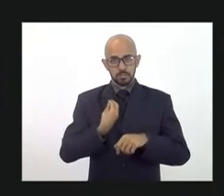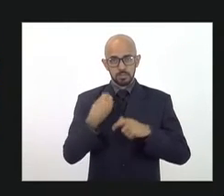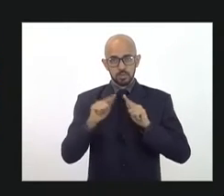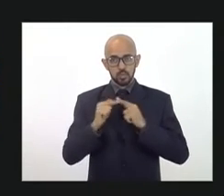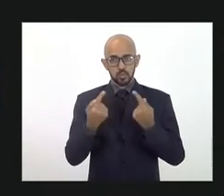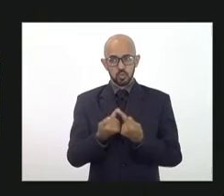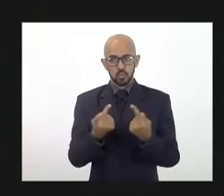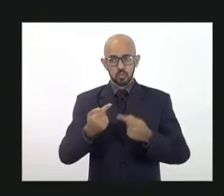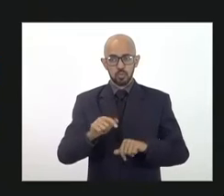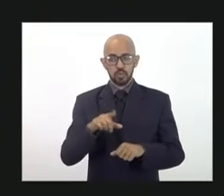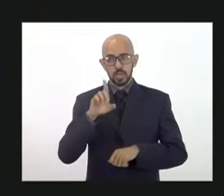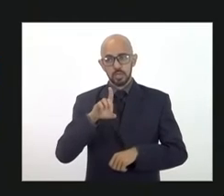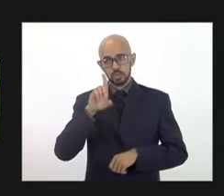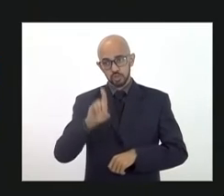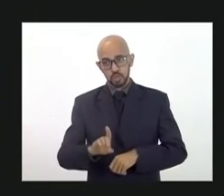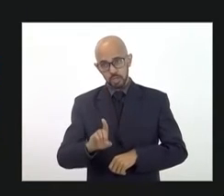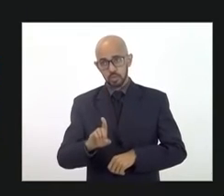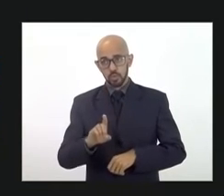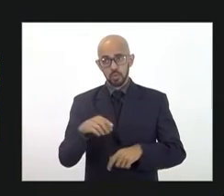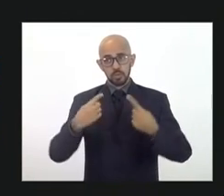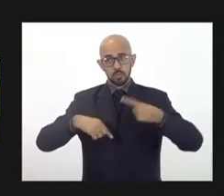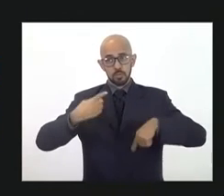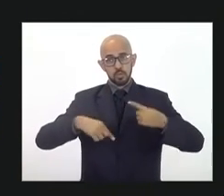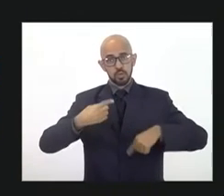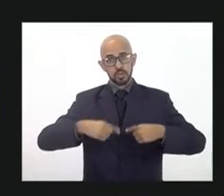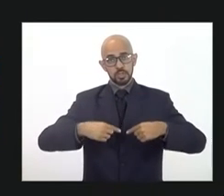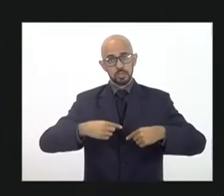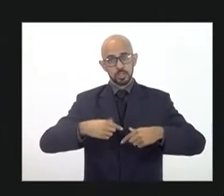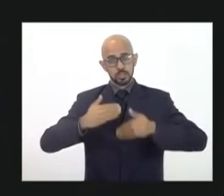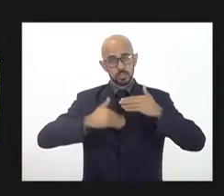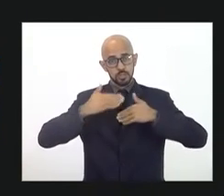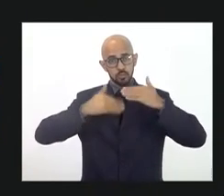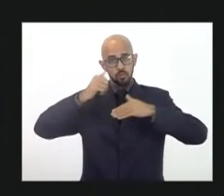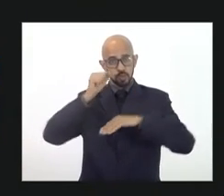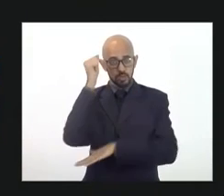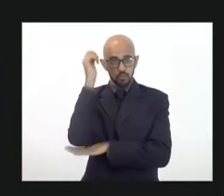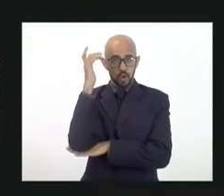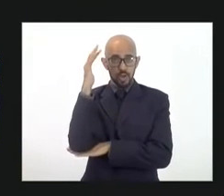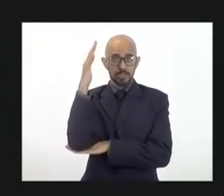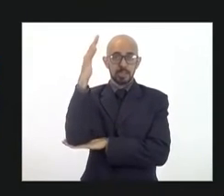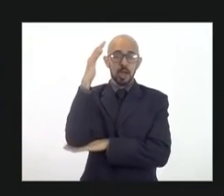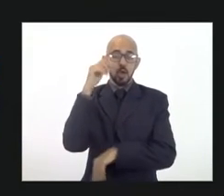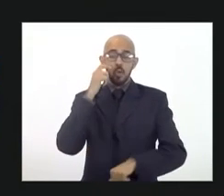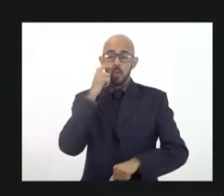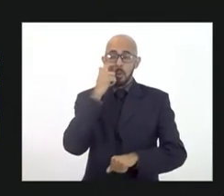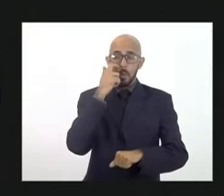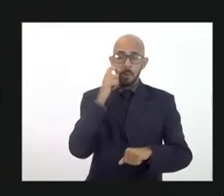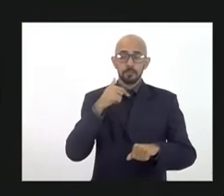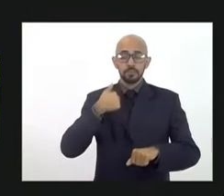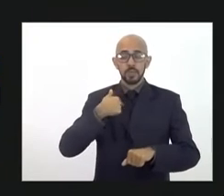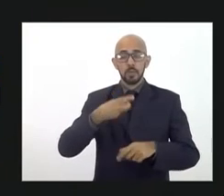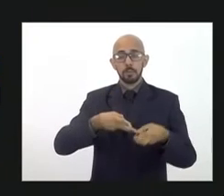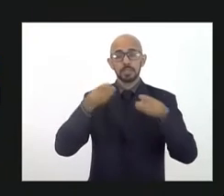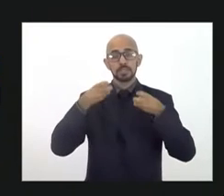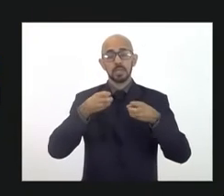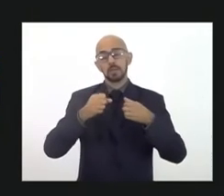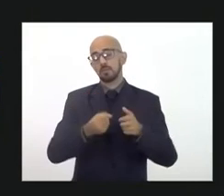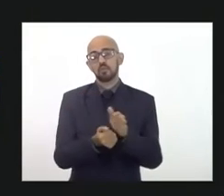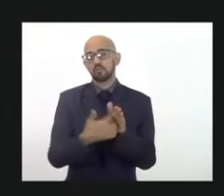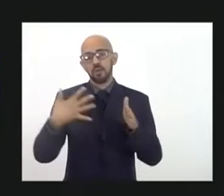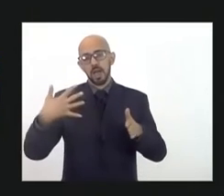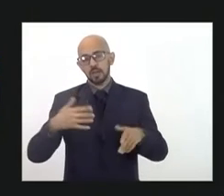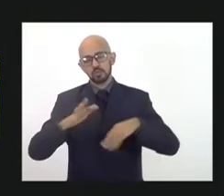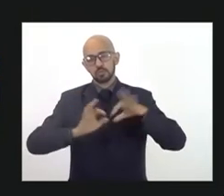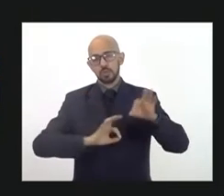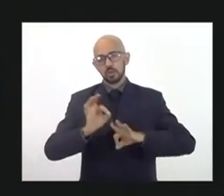tanto carinho, sobre a política estadual do desenvolvimento florestal. Né? Eu vejo muitos projetos de neutralização de